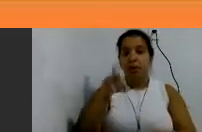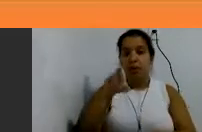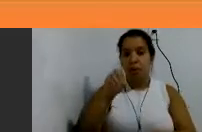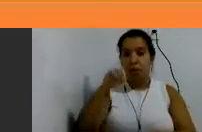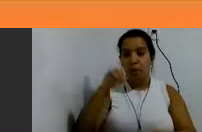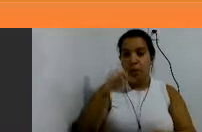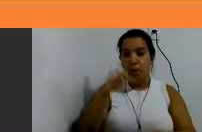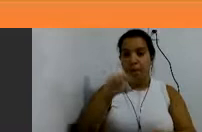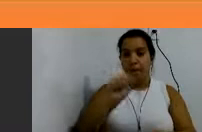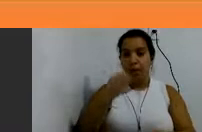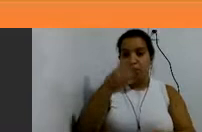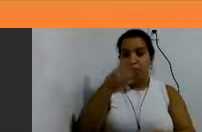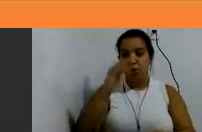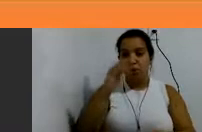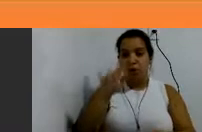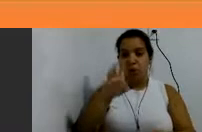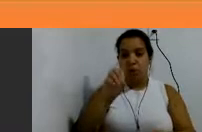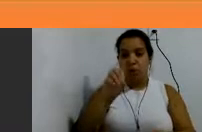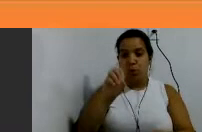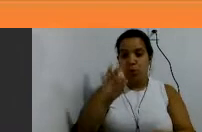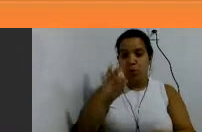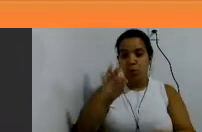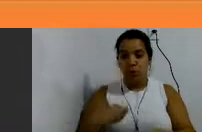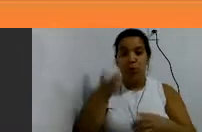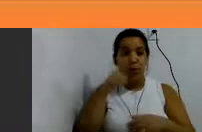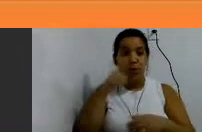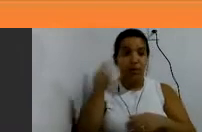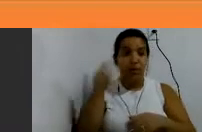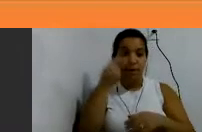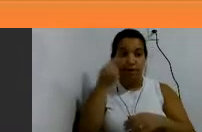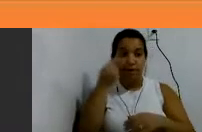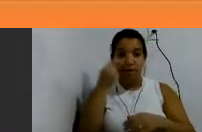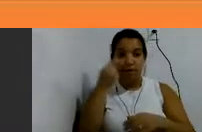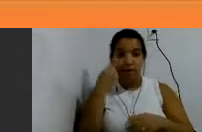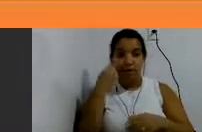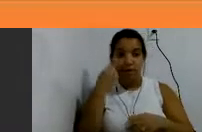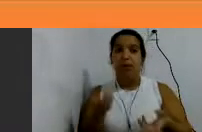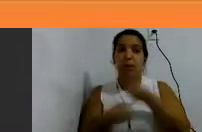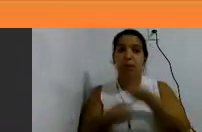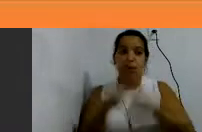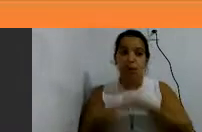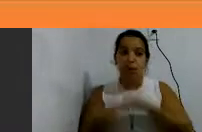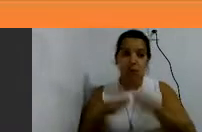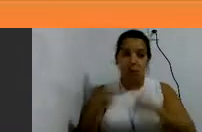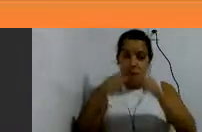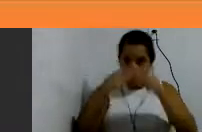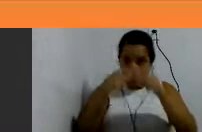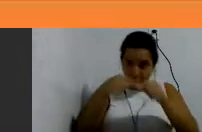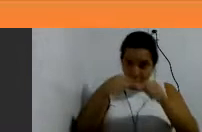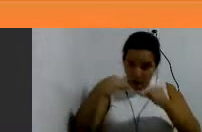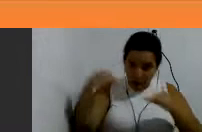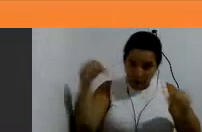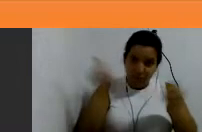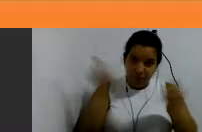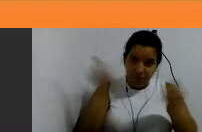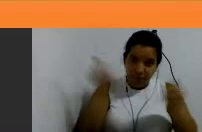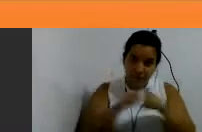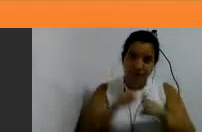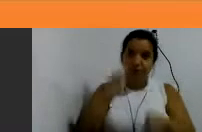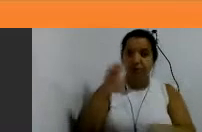em divisão, e a gente vai conseguir identificar elas através dessa forma alongada e do